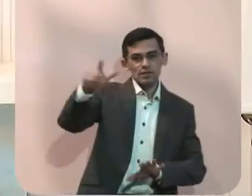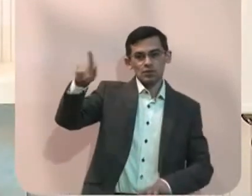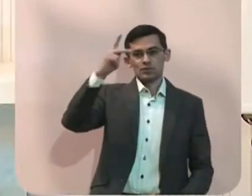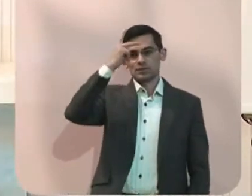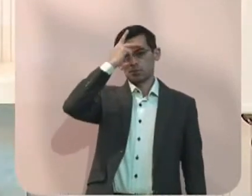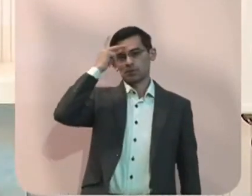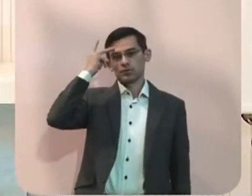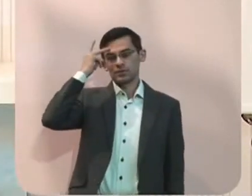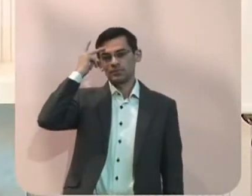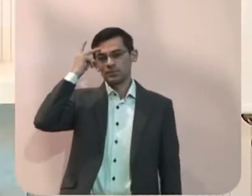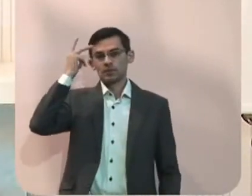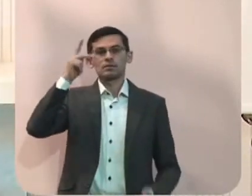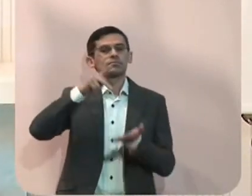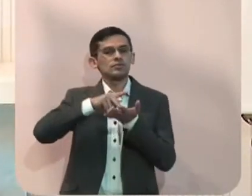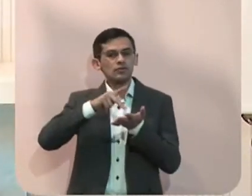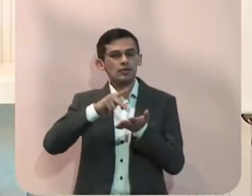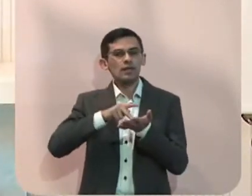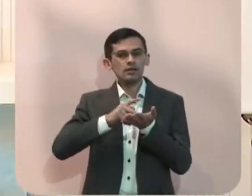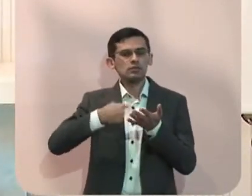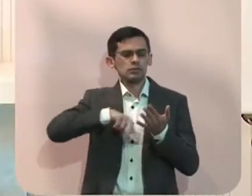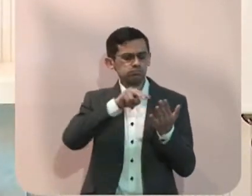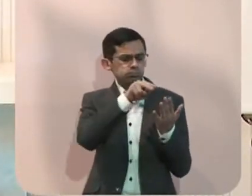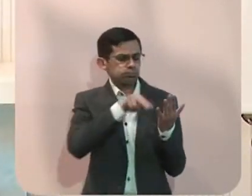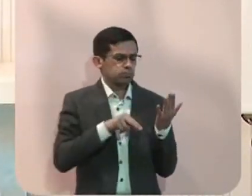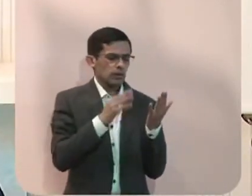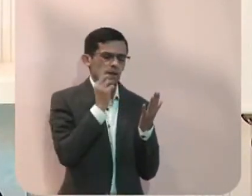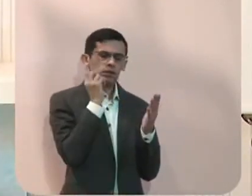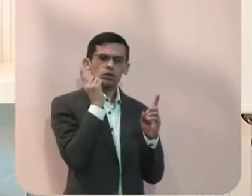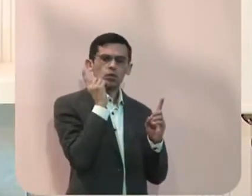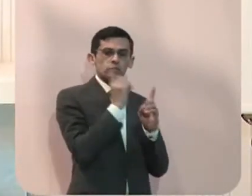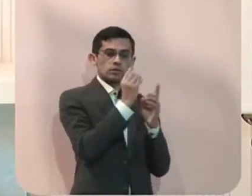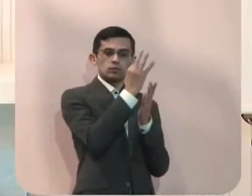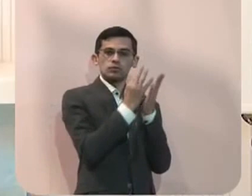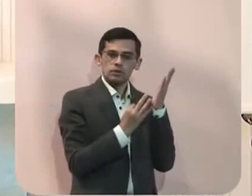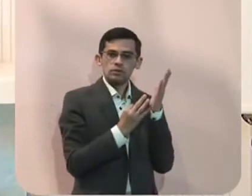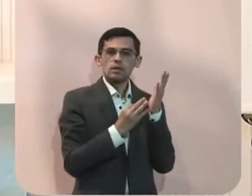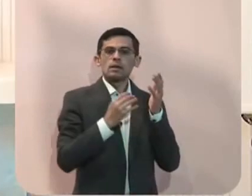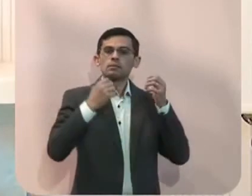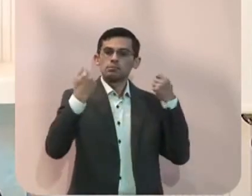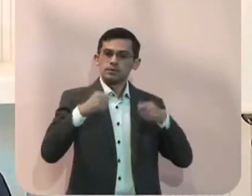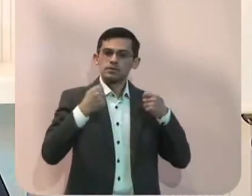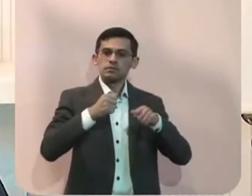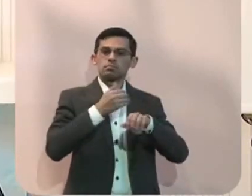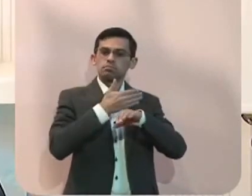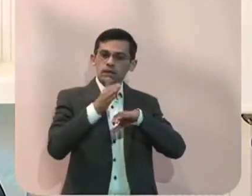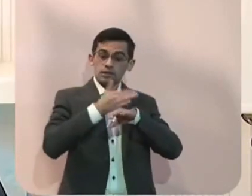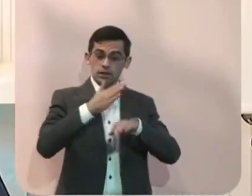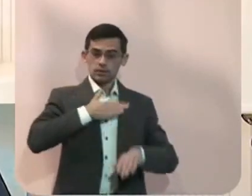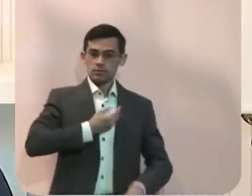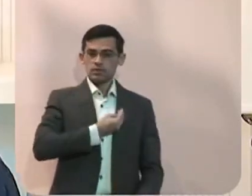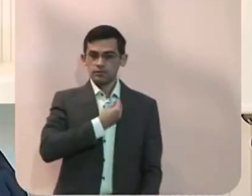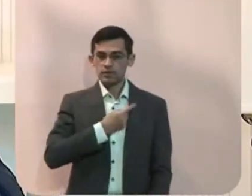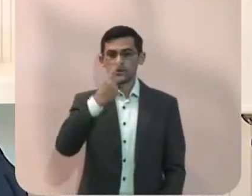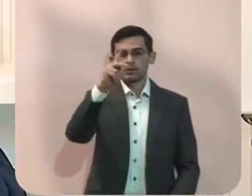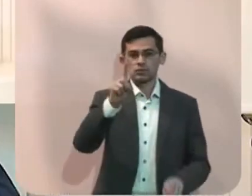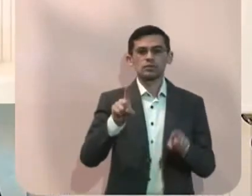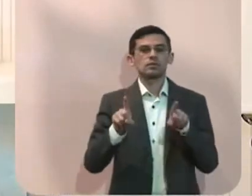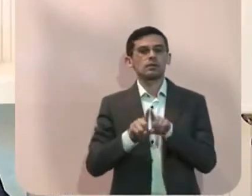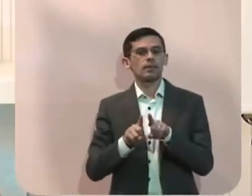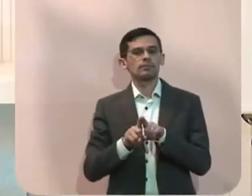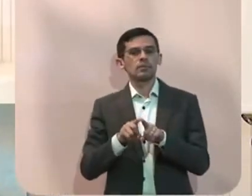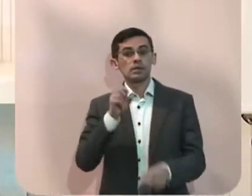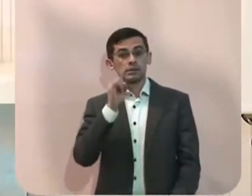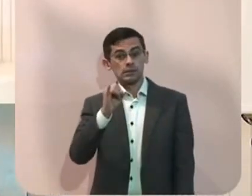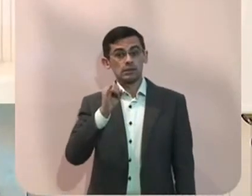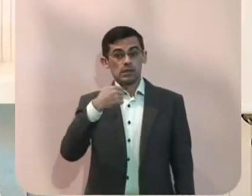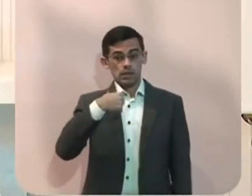Então, estas qualidades que estão aqui nesse texto, elas precisam fazer parte da minha vida e da sua vida, se nós que